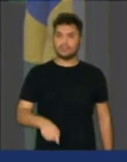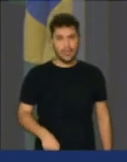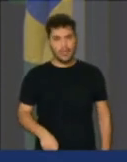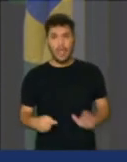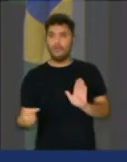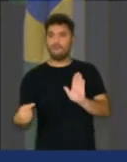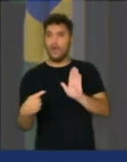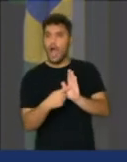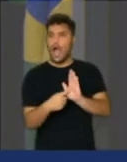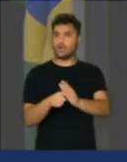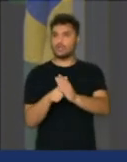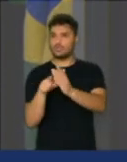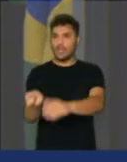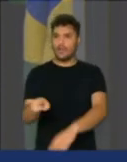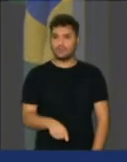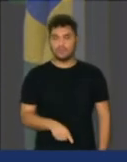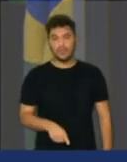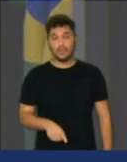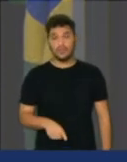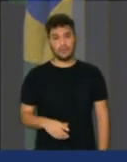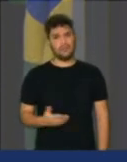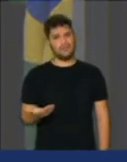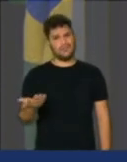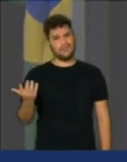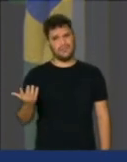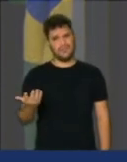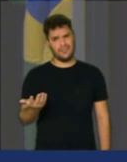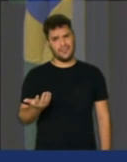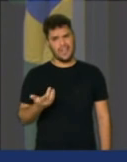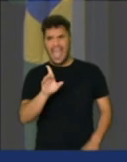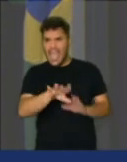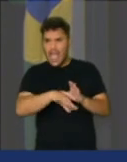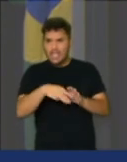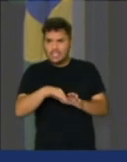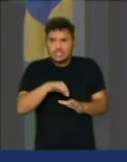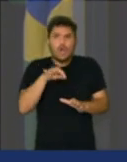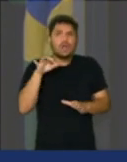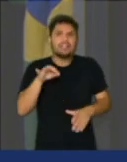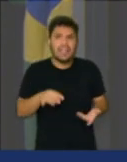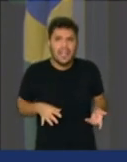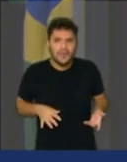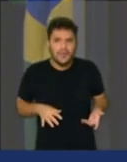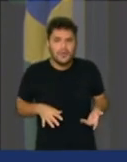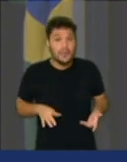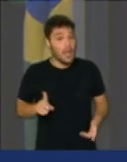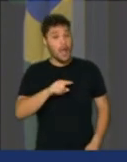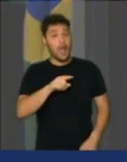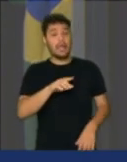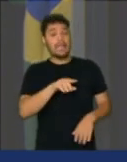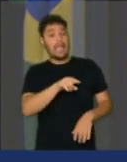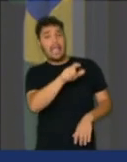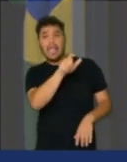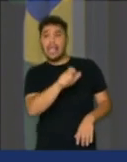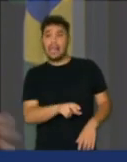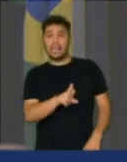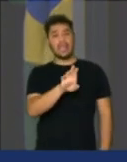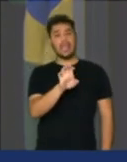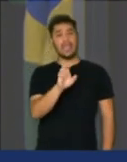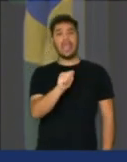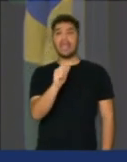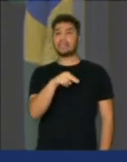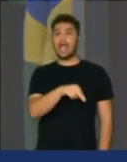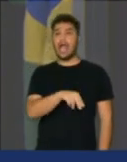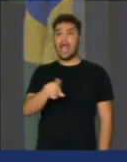razão que ele indicia as pessoas. Não é nem um sorteio, ele indica aquele, seleciona como se fosse tempero para